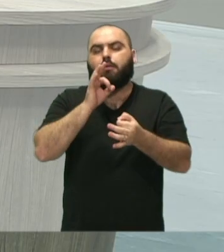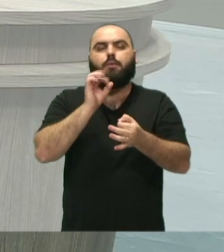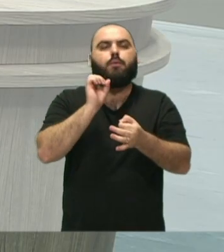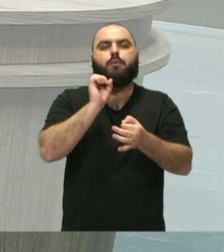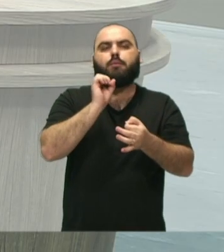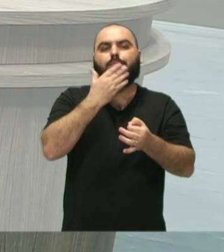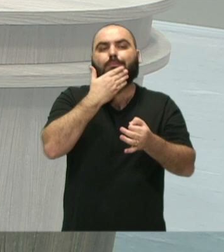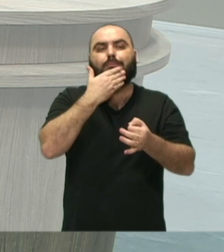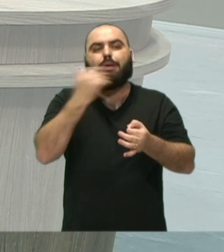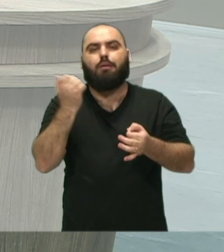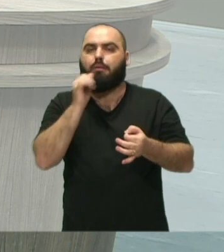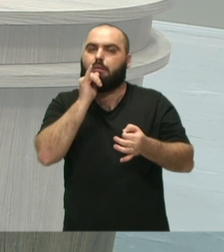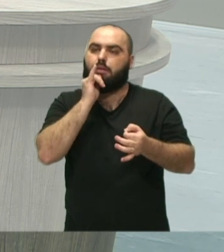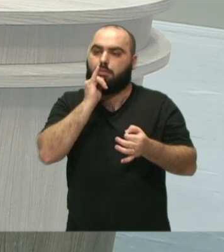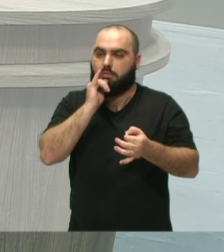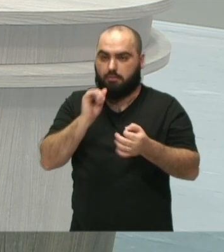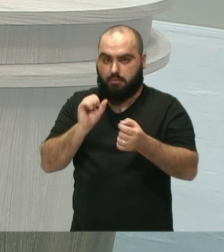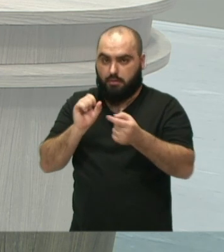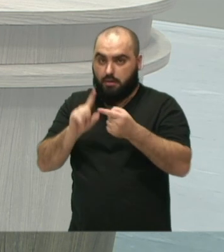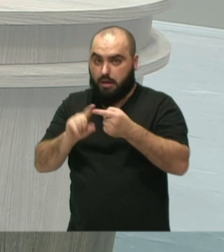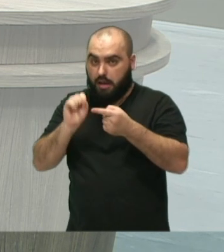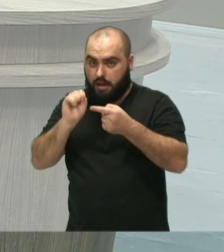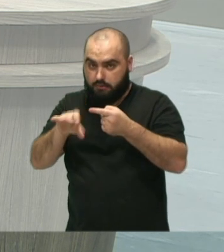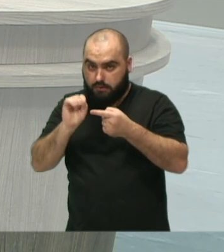ou a educação é um dos